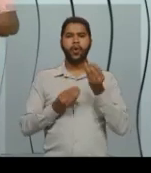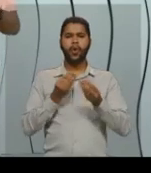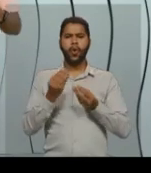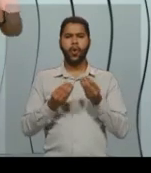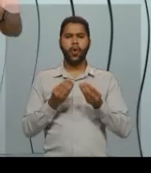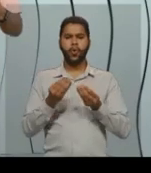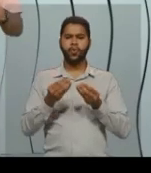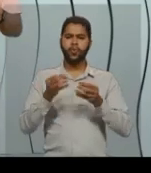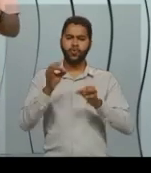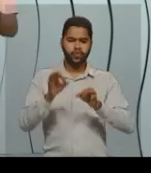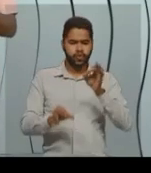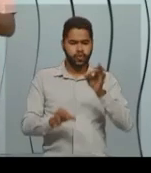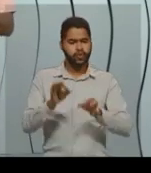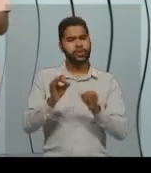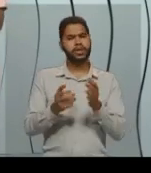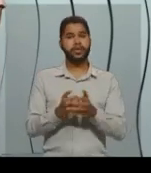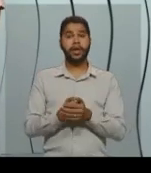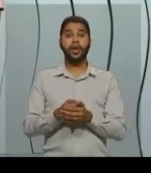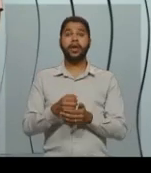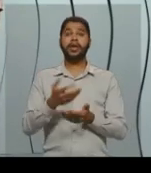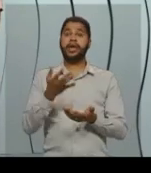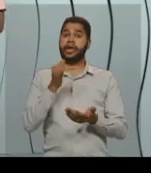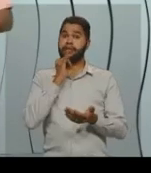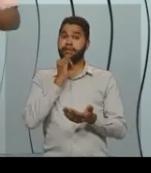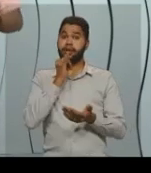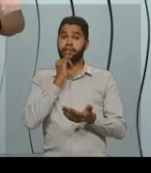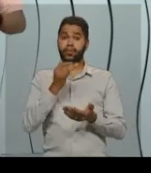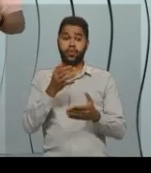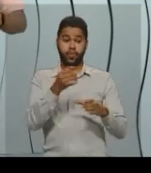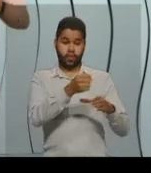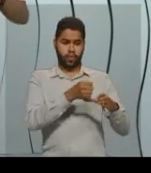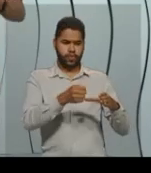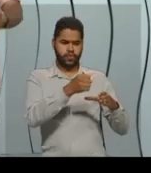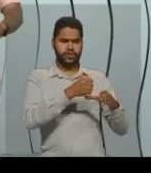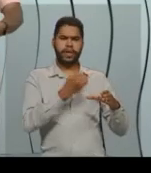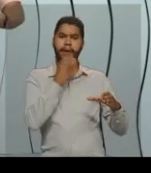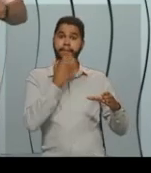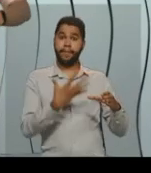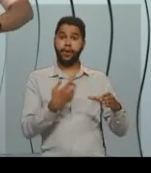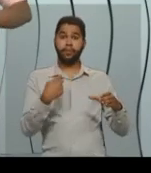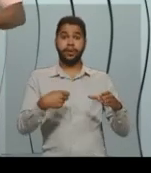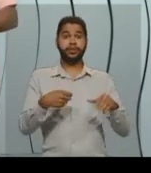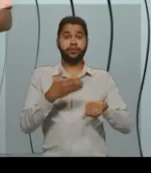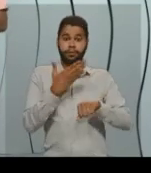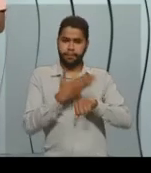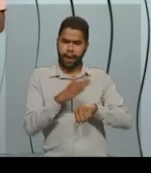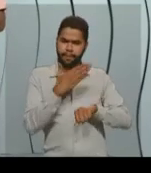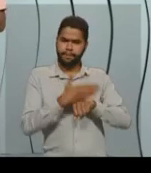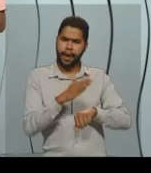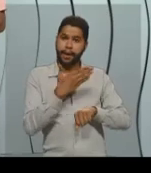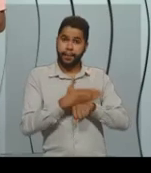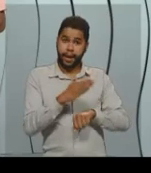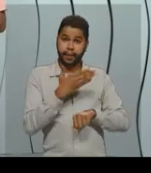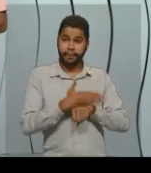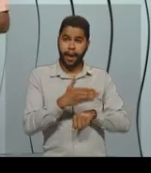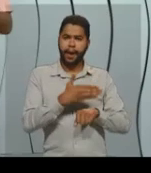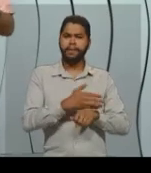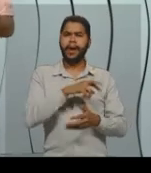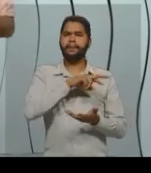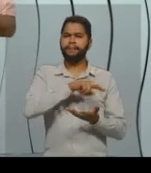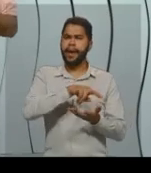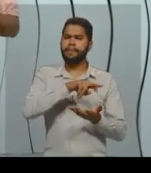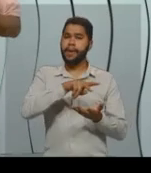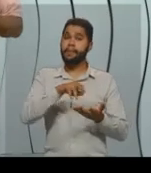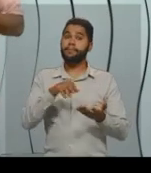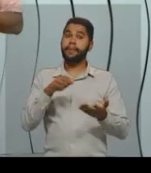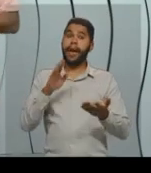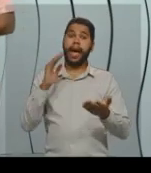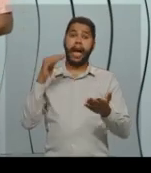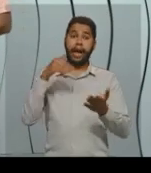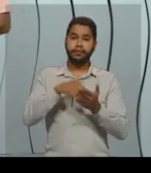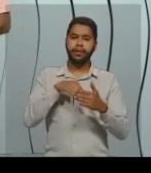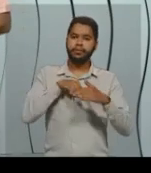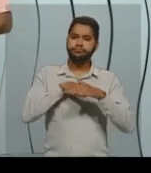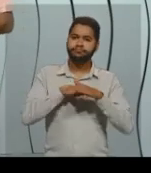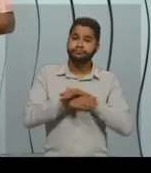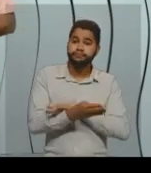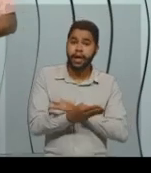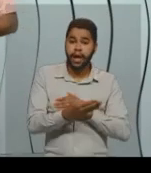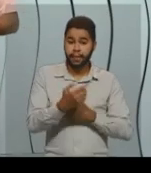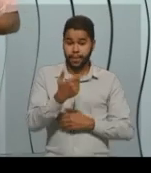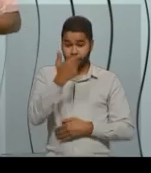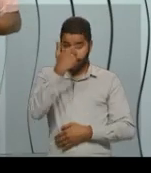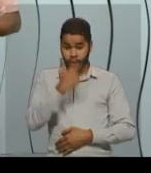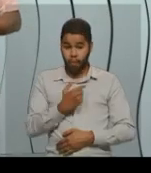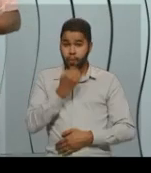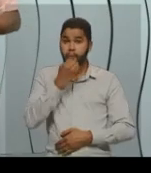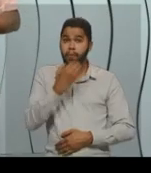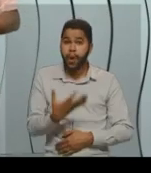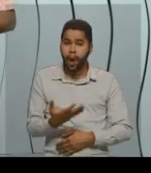tenho que praticar a culinária, eu não tenho que fazer comida, cozinhar várias vezes. Então, para me tornar uma pessoa boa, eu